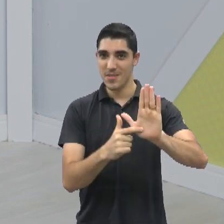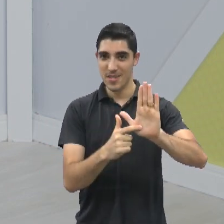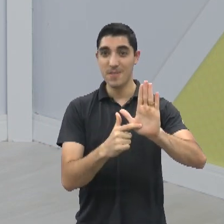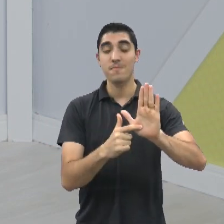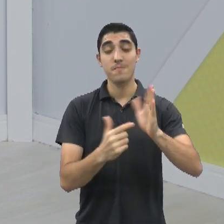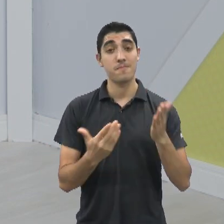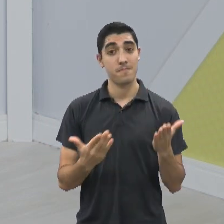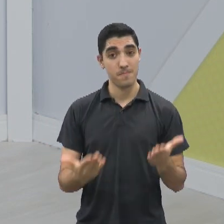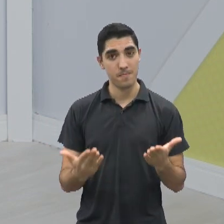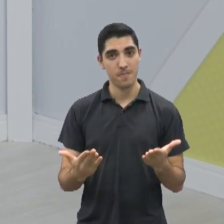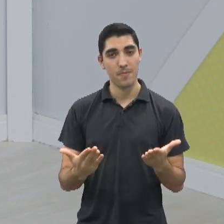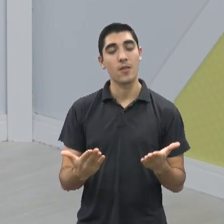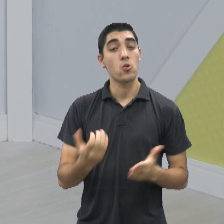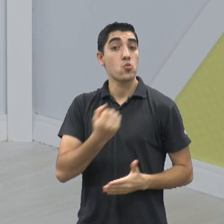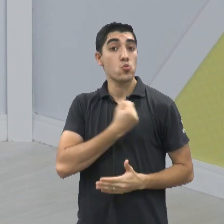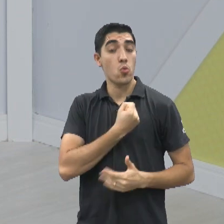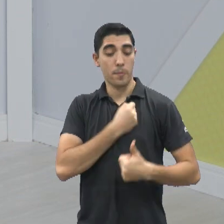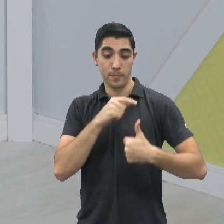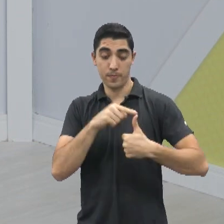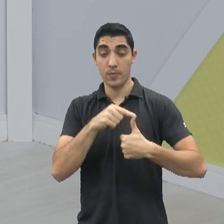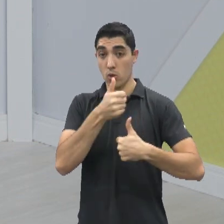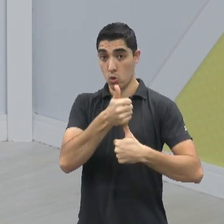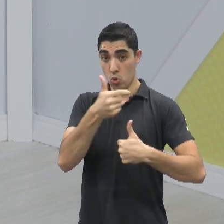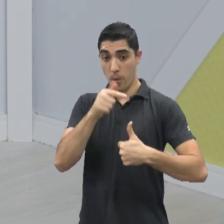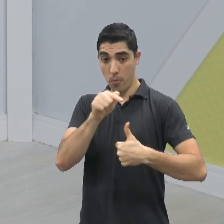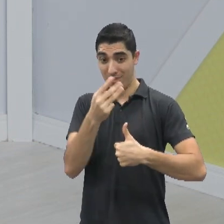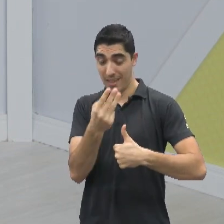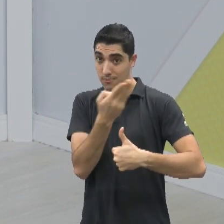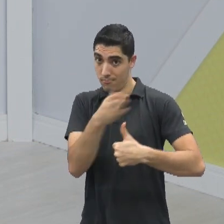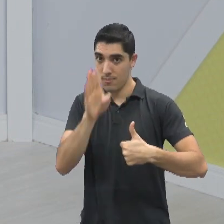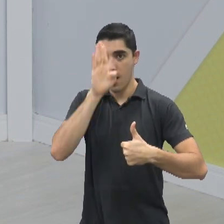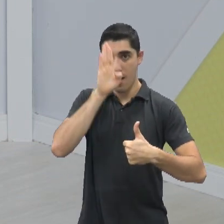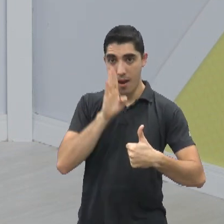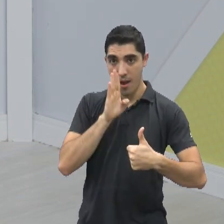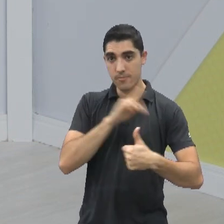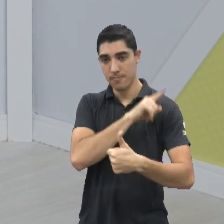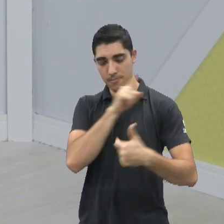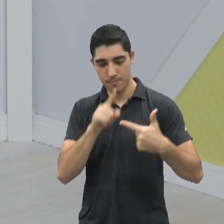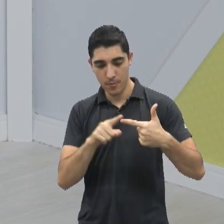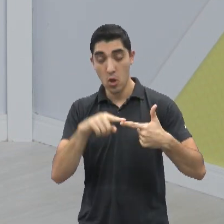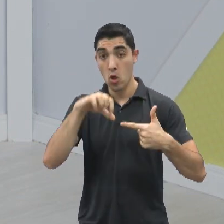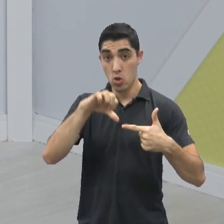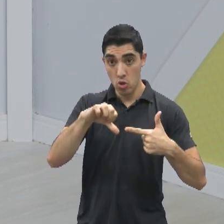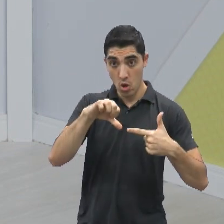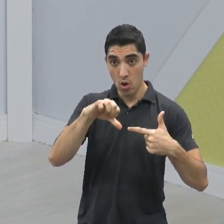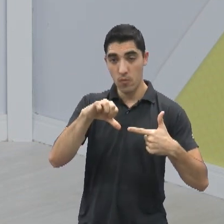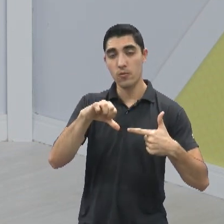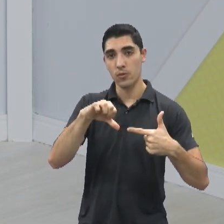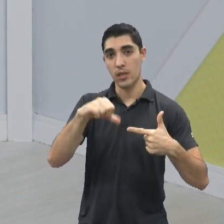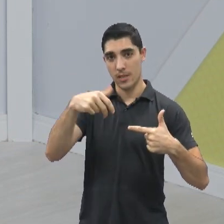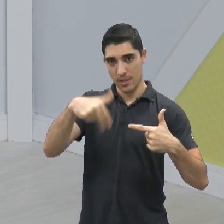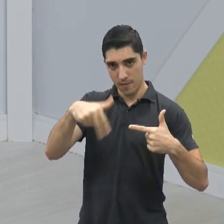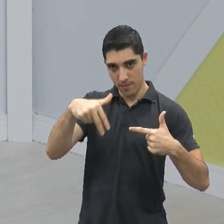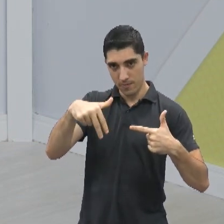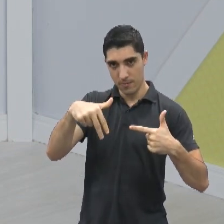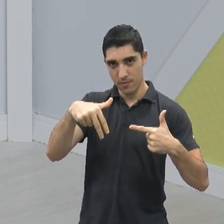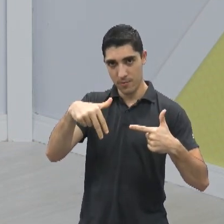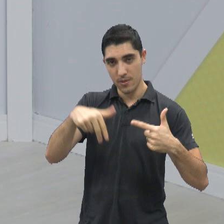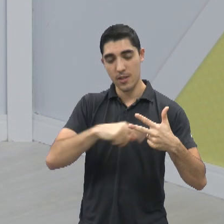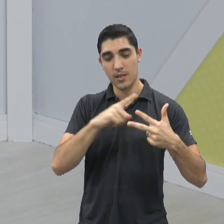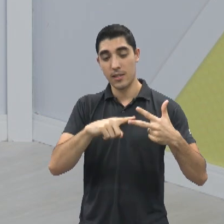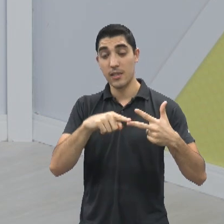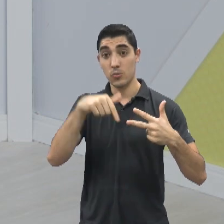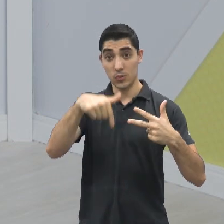Campos, pelos canais 12.3 em TV aberta, além do 9 do canal Vivo e 7 da